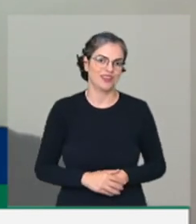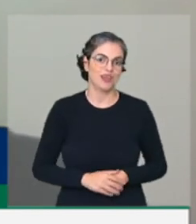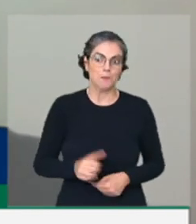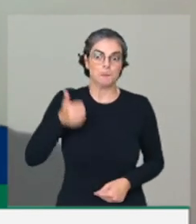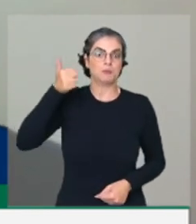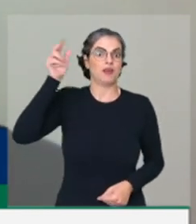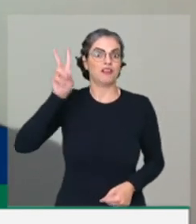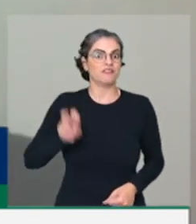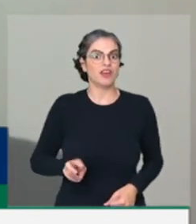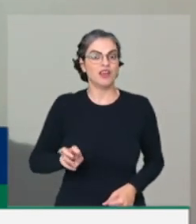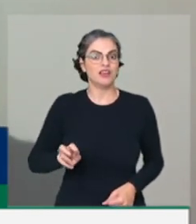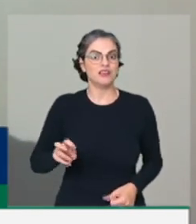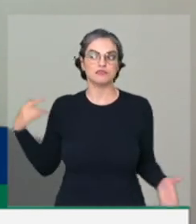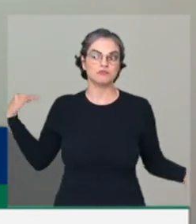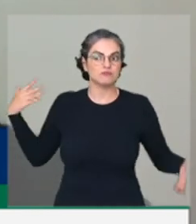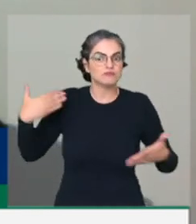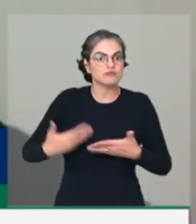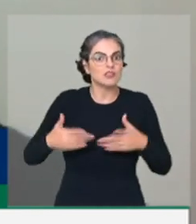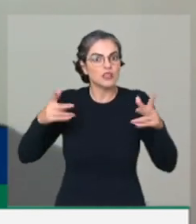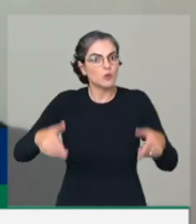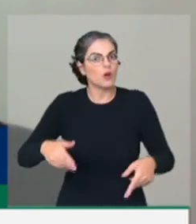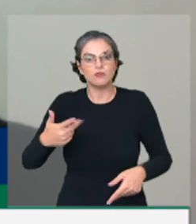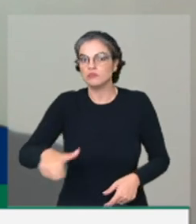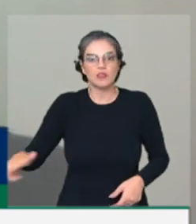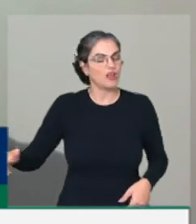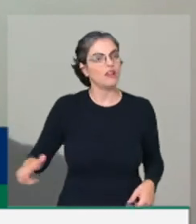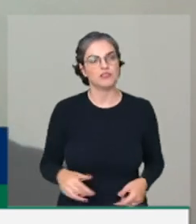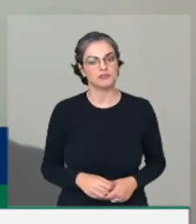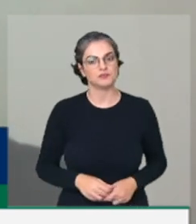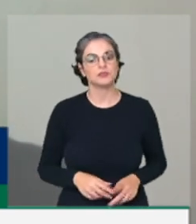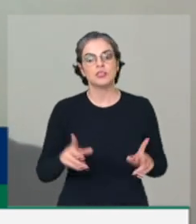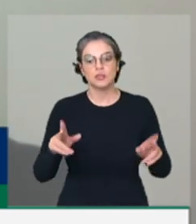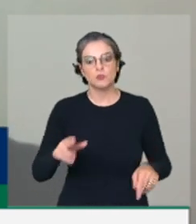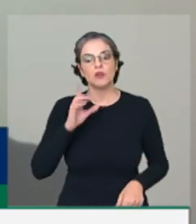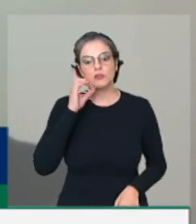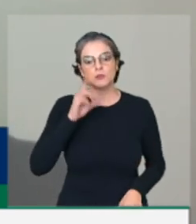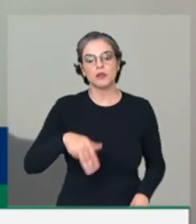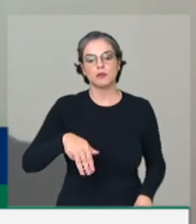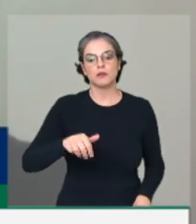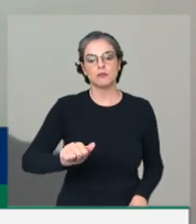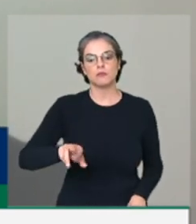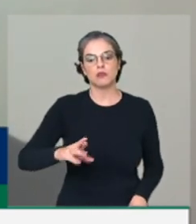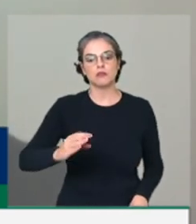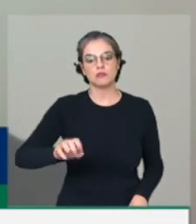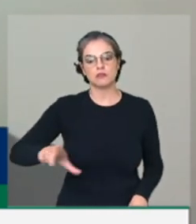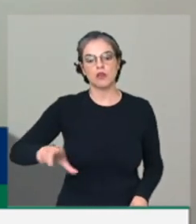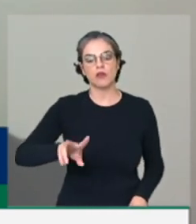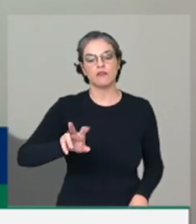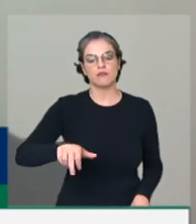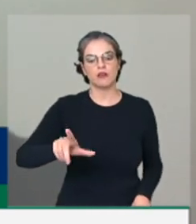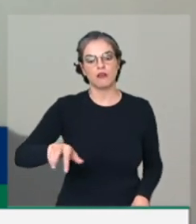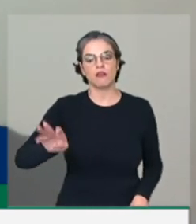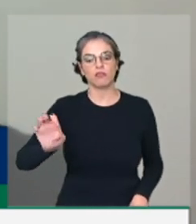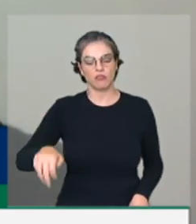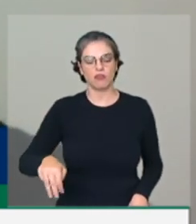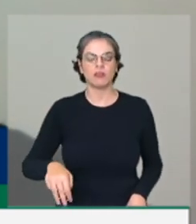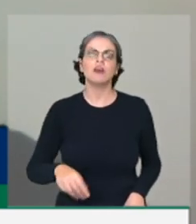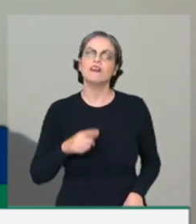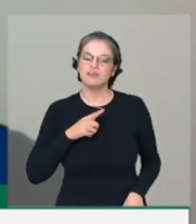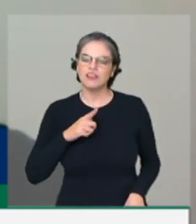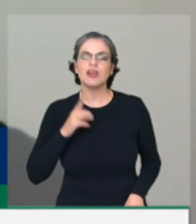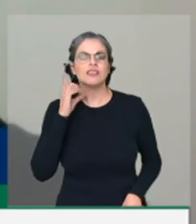parlamento nesse sentido. Como deixou claro o deputado Marcel Van Hatten, existem deputados que enfrentam